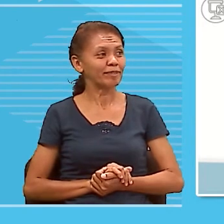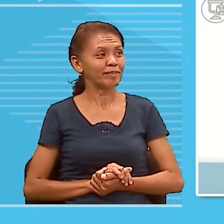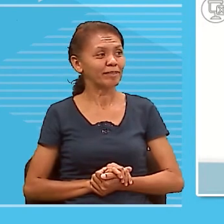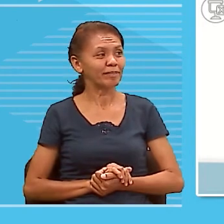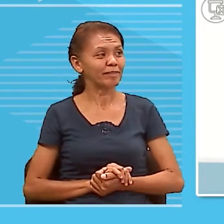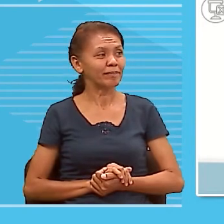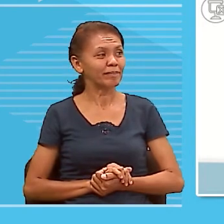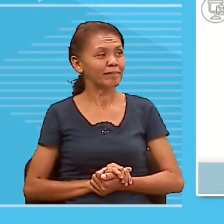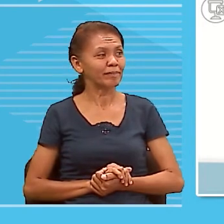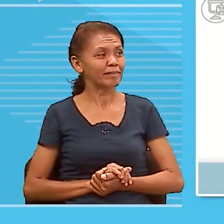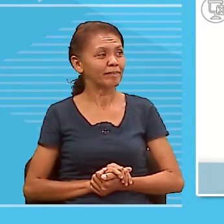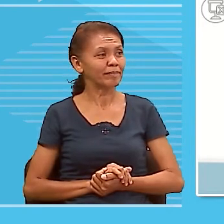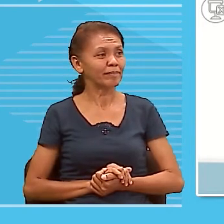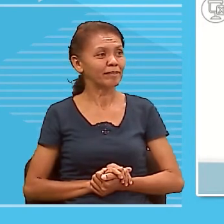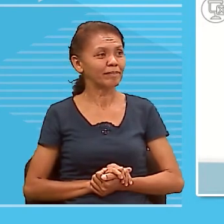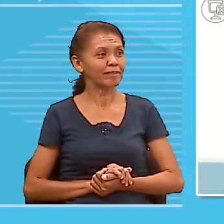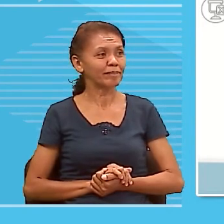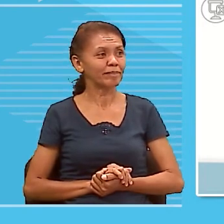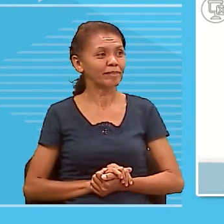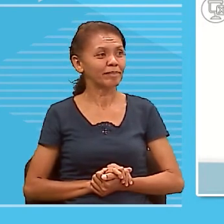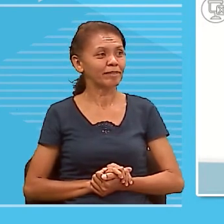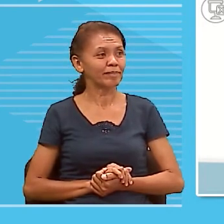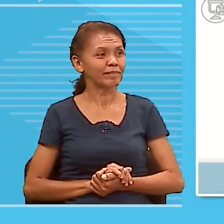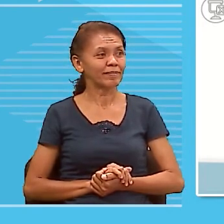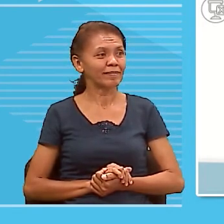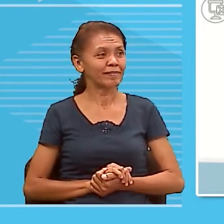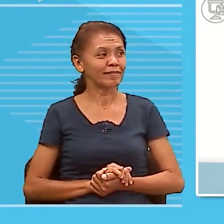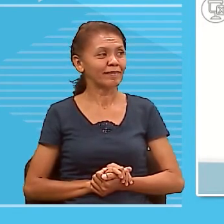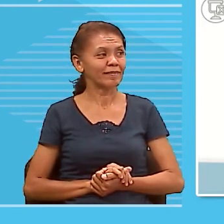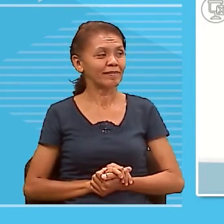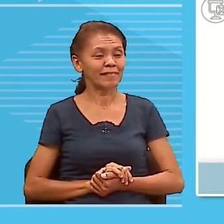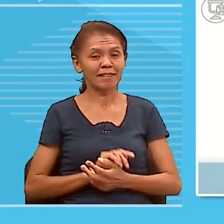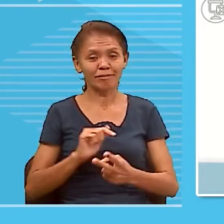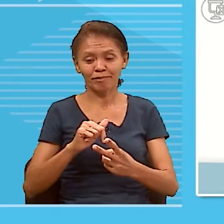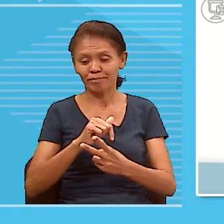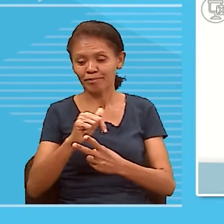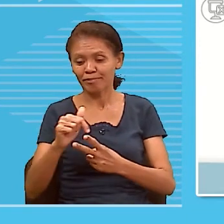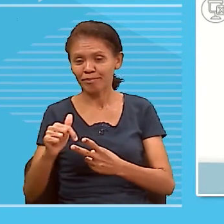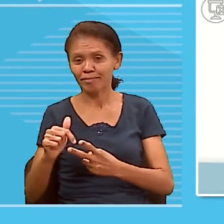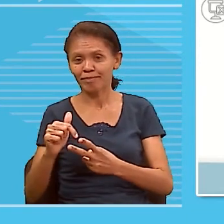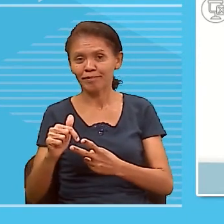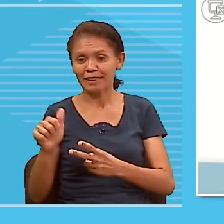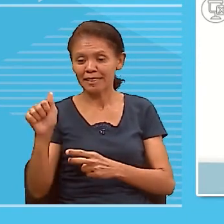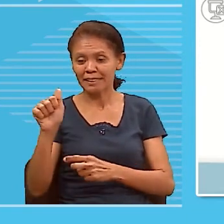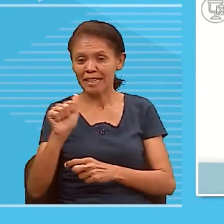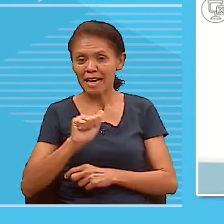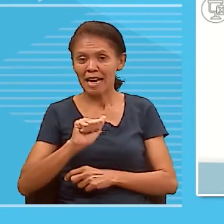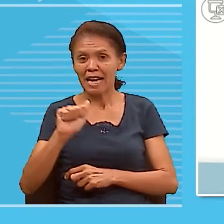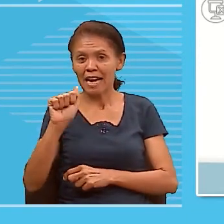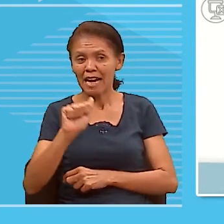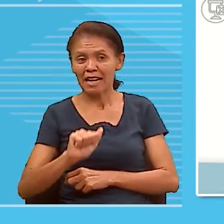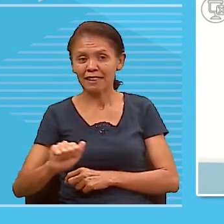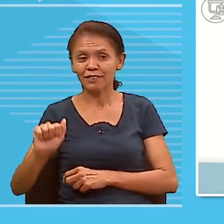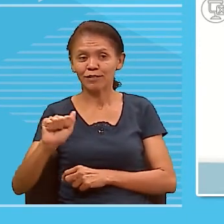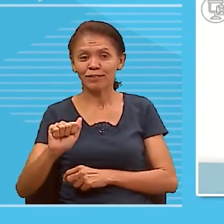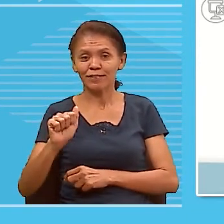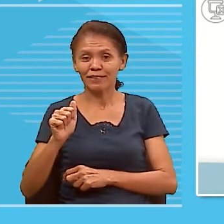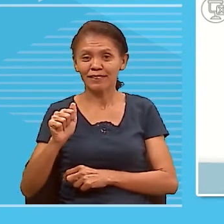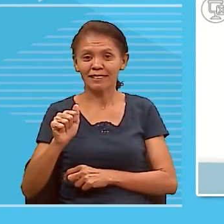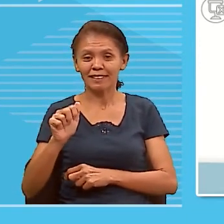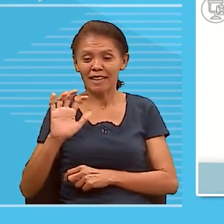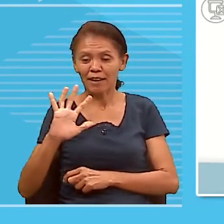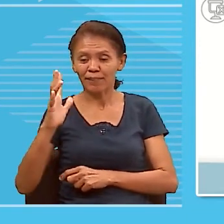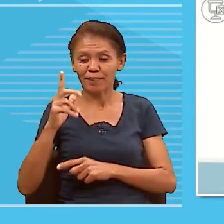ignorando o essencial são duas ações que acontecem simultaneamente né não Joyce